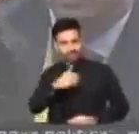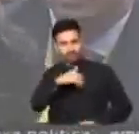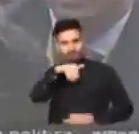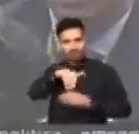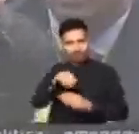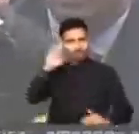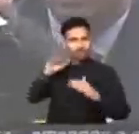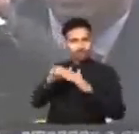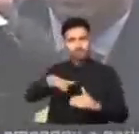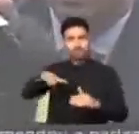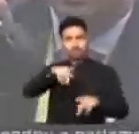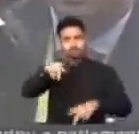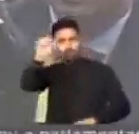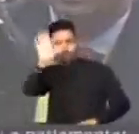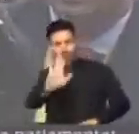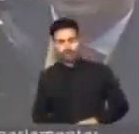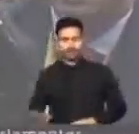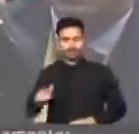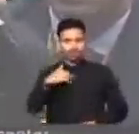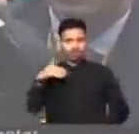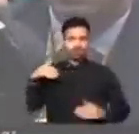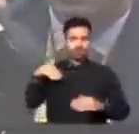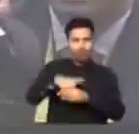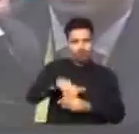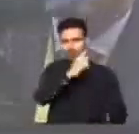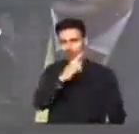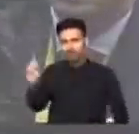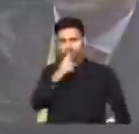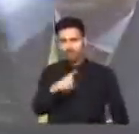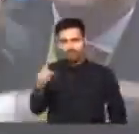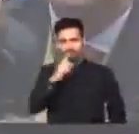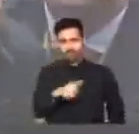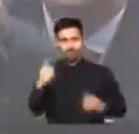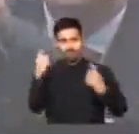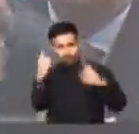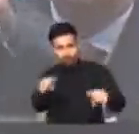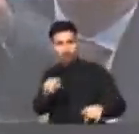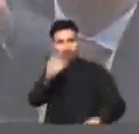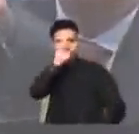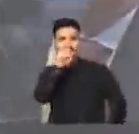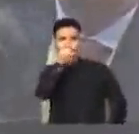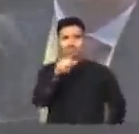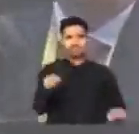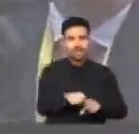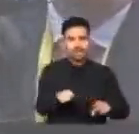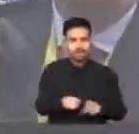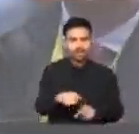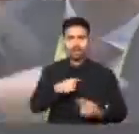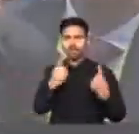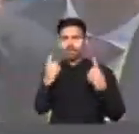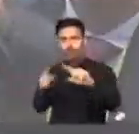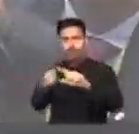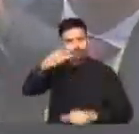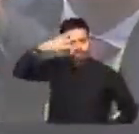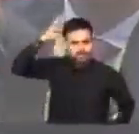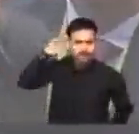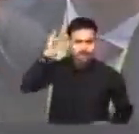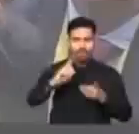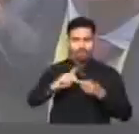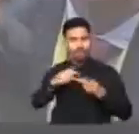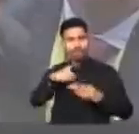povo brasileiro. Eu voto não, senhor presidente, eu voto não contra a Vossa Excelência, eu voto não contra Michel Temer,